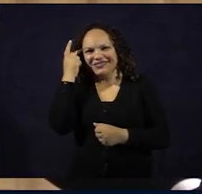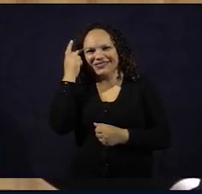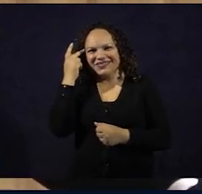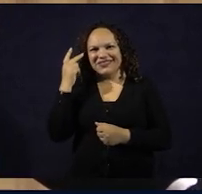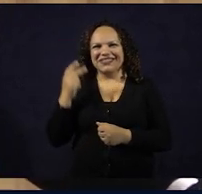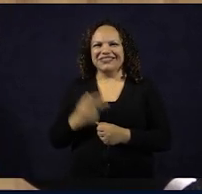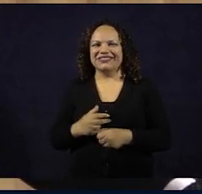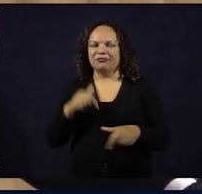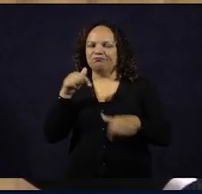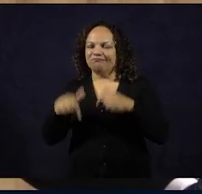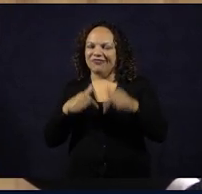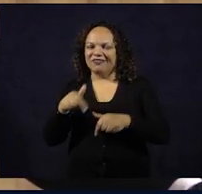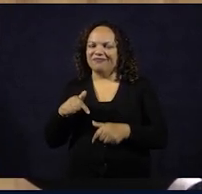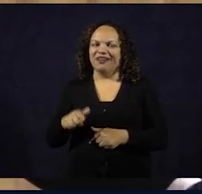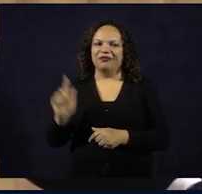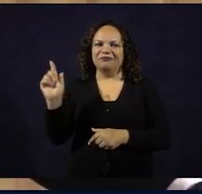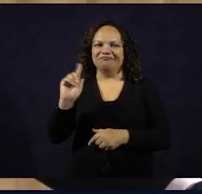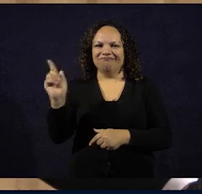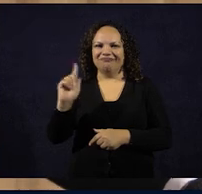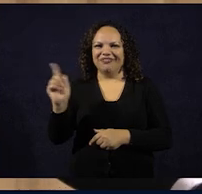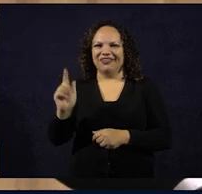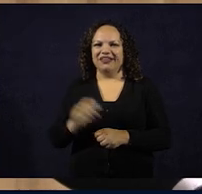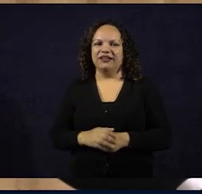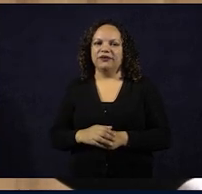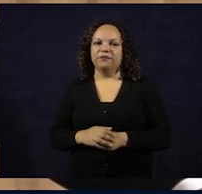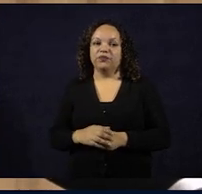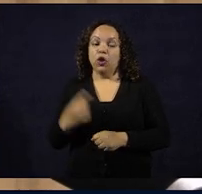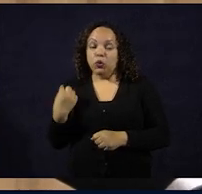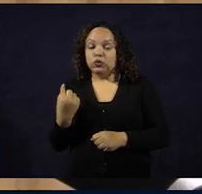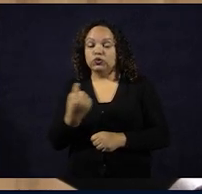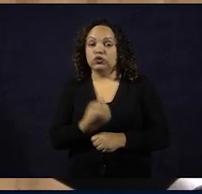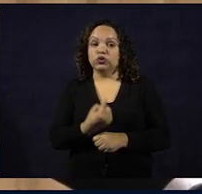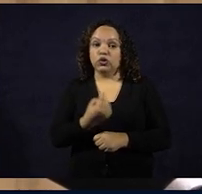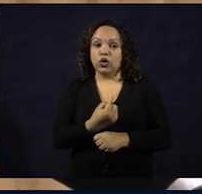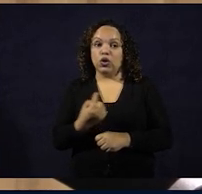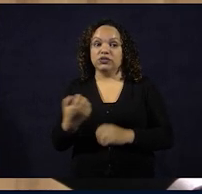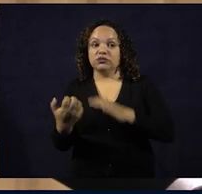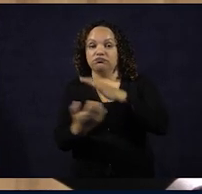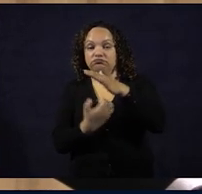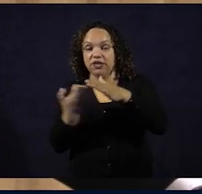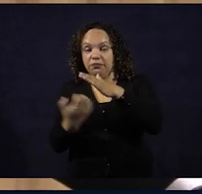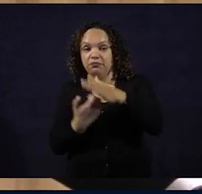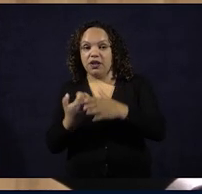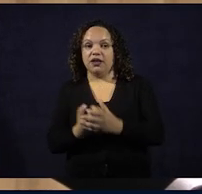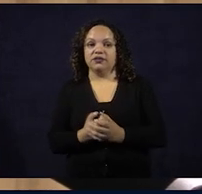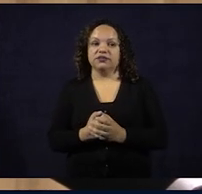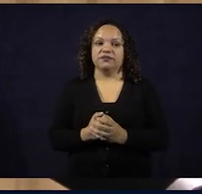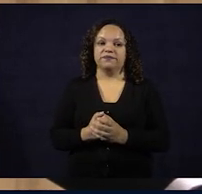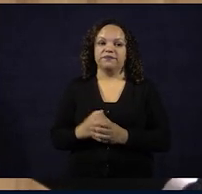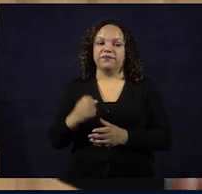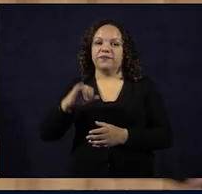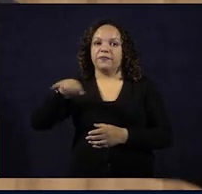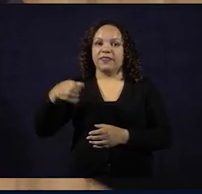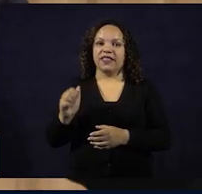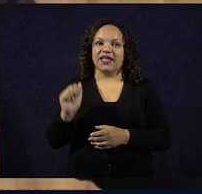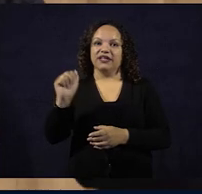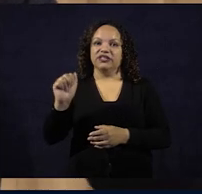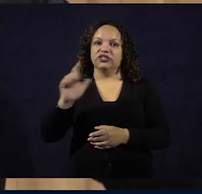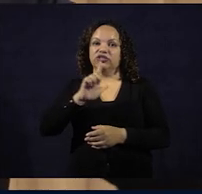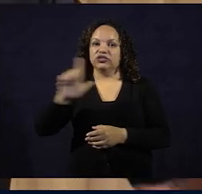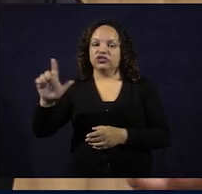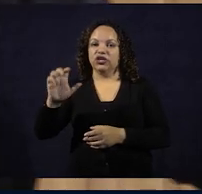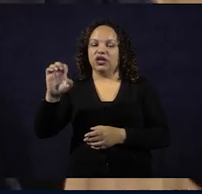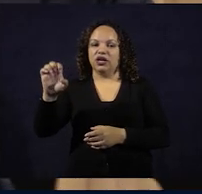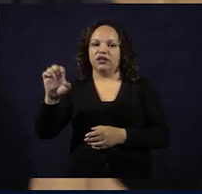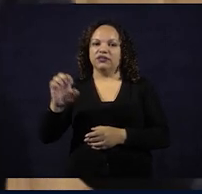representado aqui eu acho que no nosso caso da Jales Machado é uma coisa que foi determinante